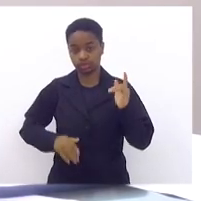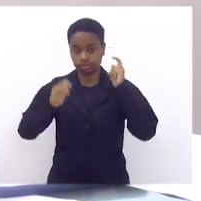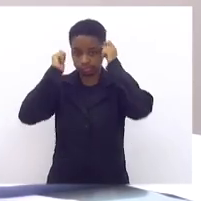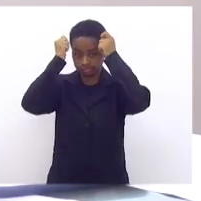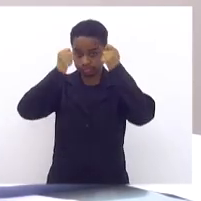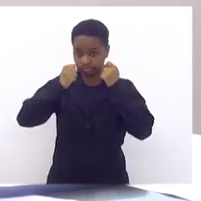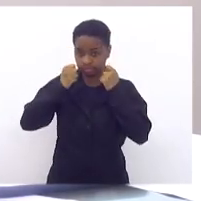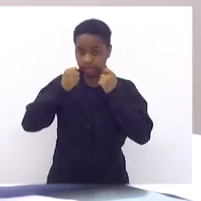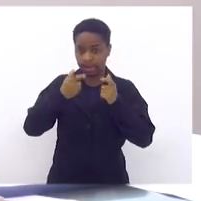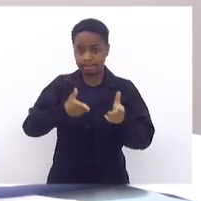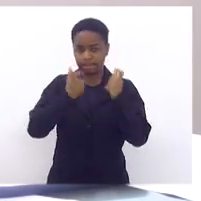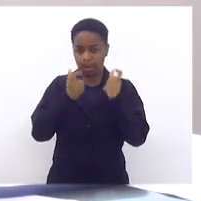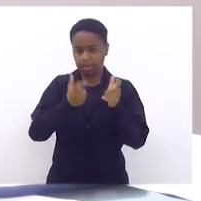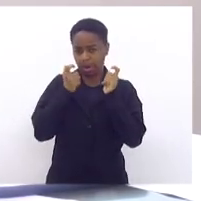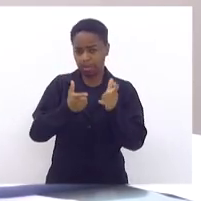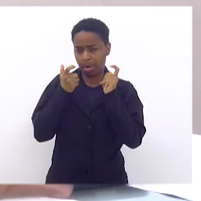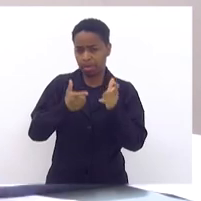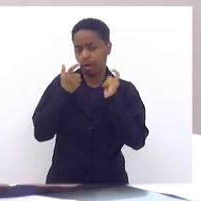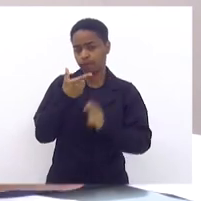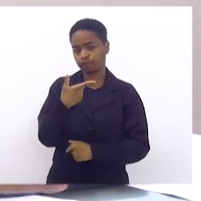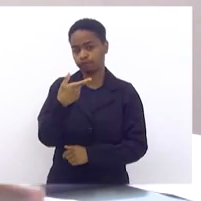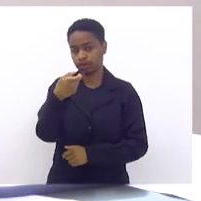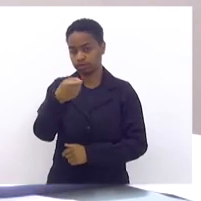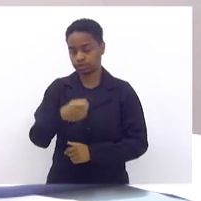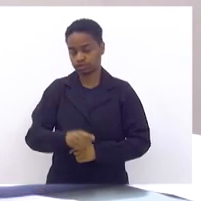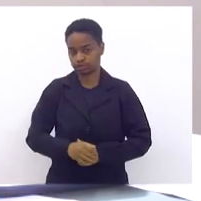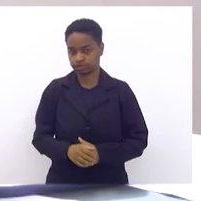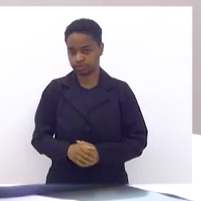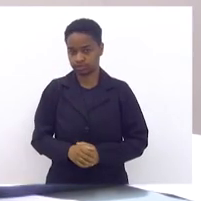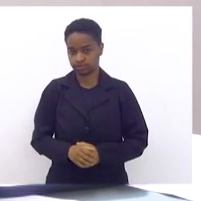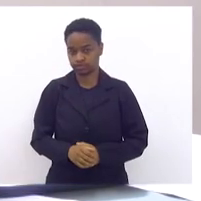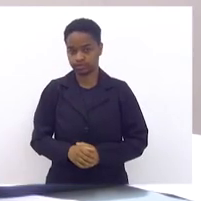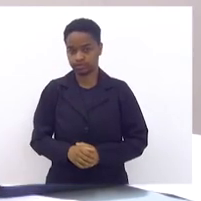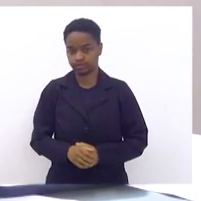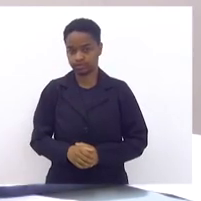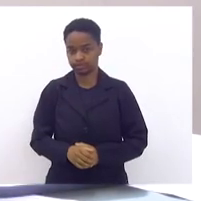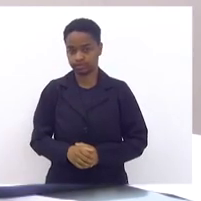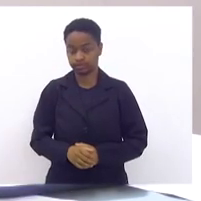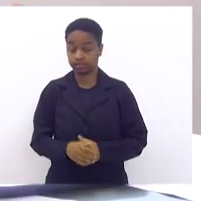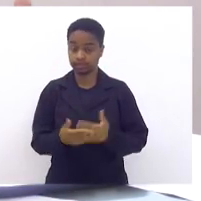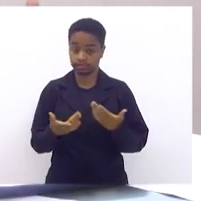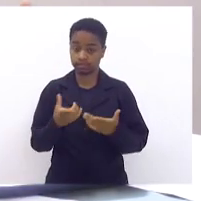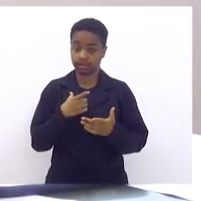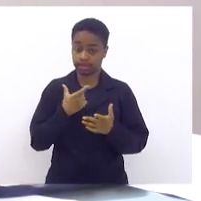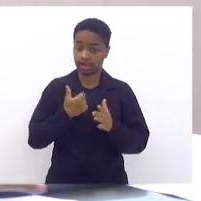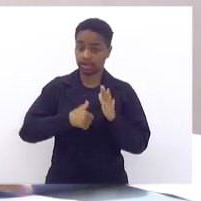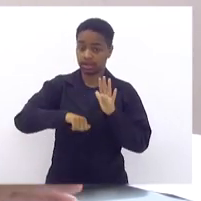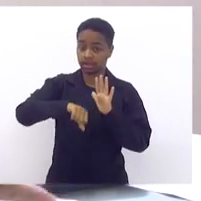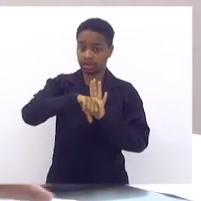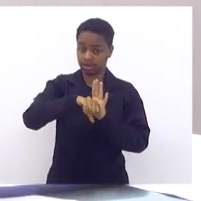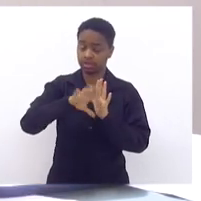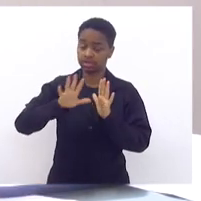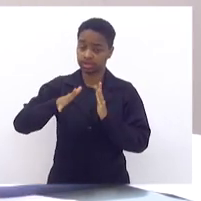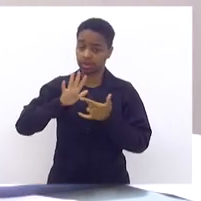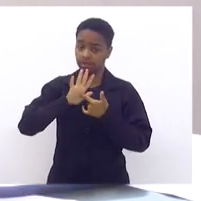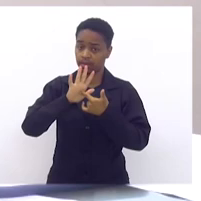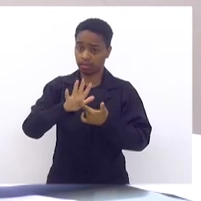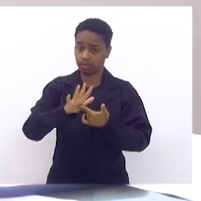que deram-lhes 20 tiros. Bom, crimes tipificados no Código